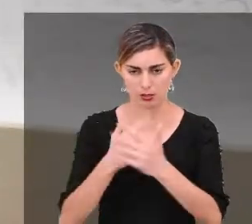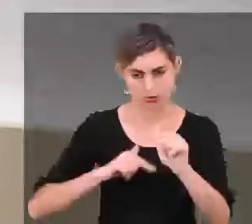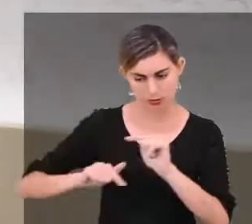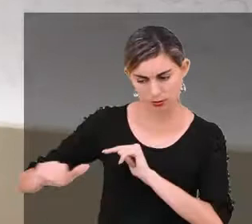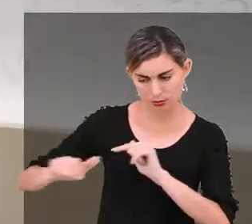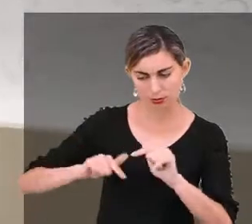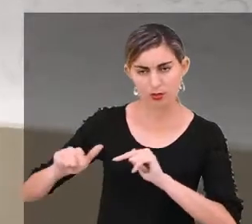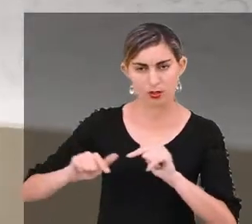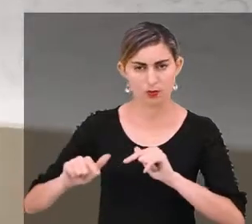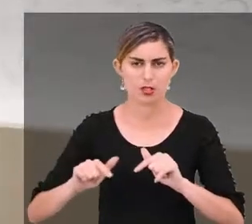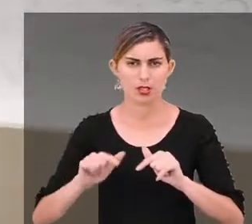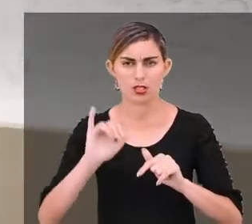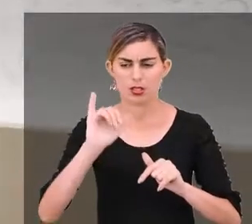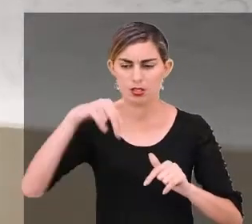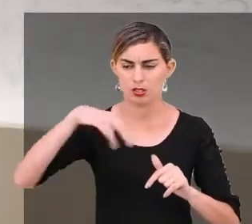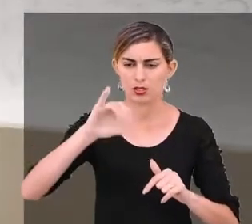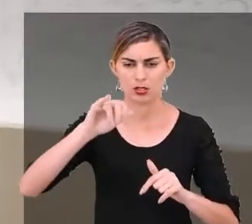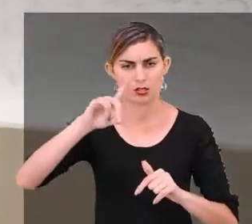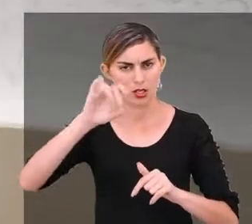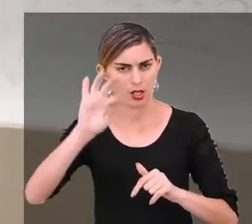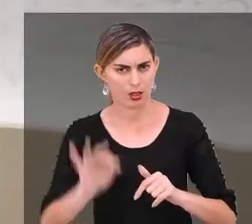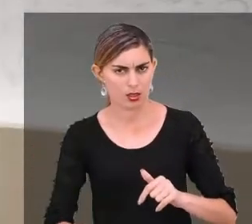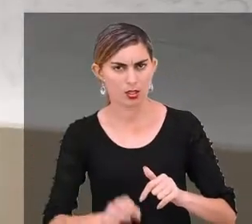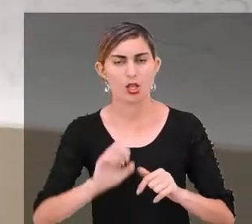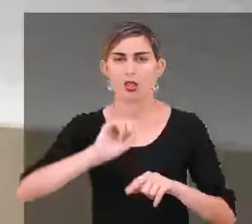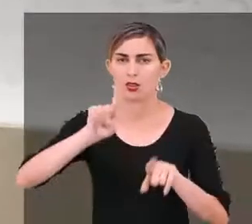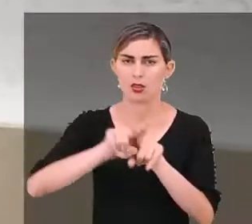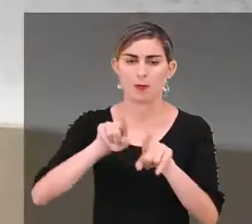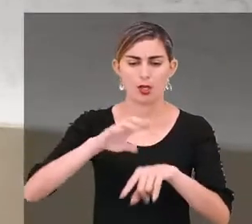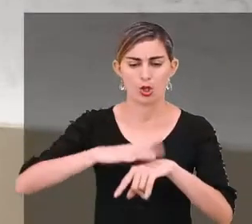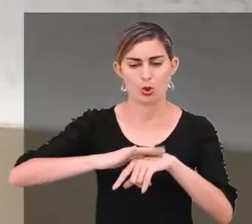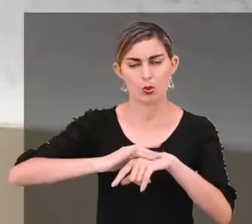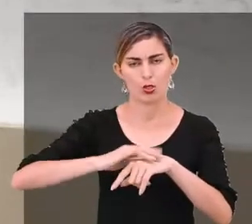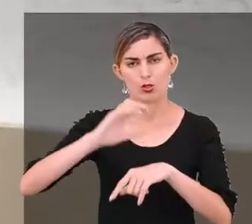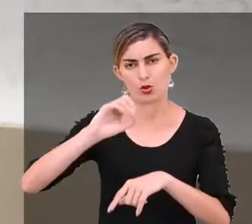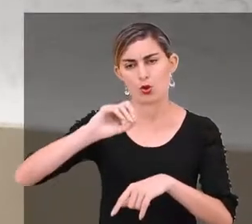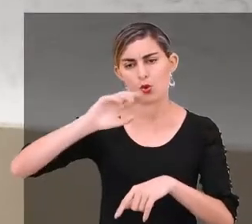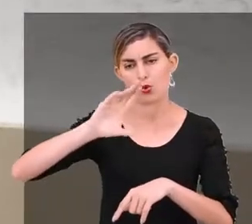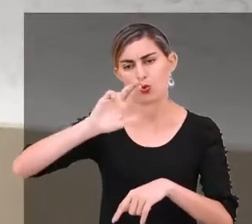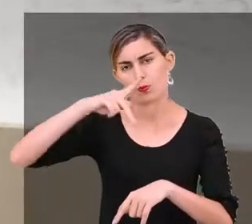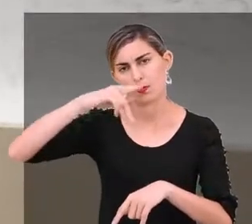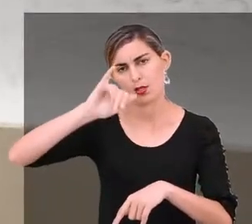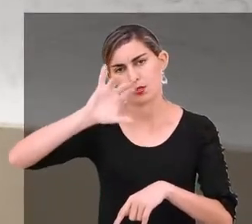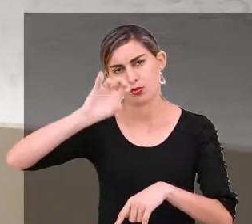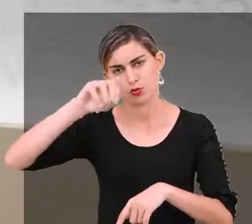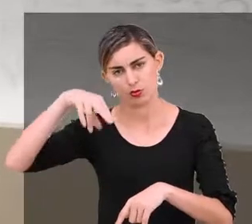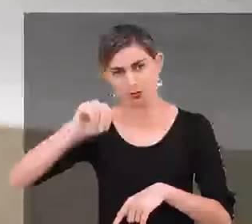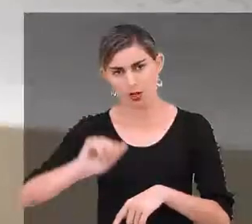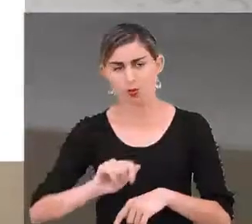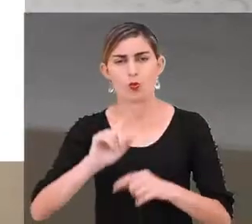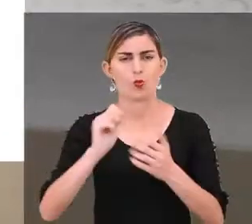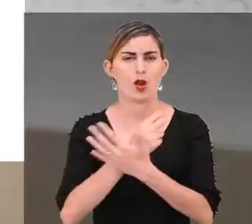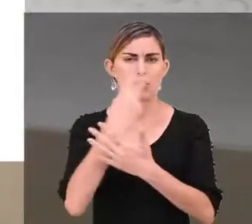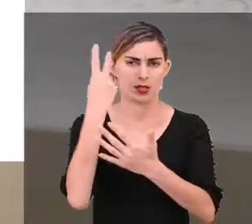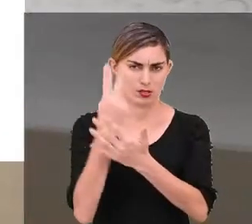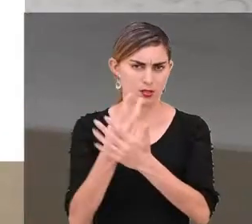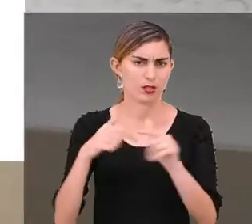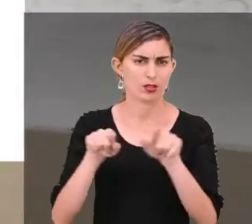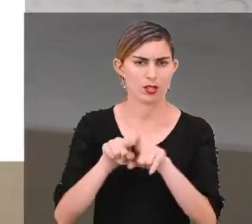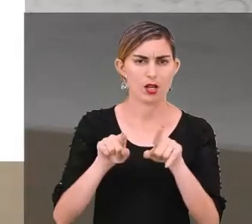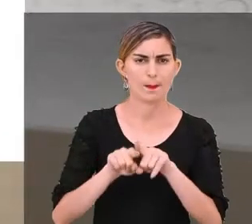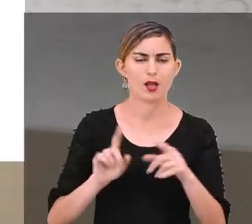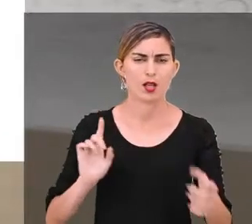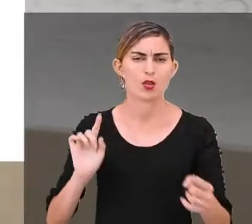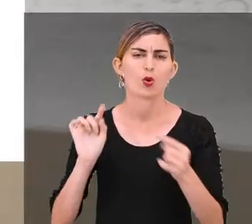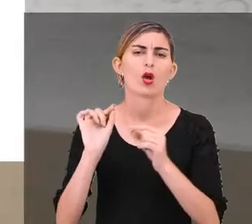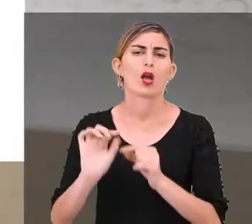de trabalho, incidente e também doença ocupacional. O acidente do trabalho, ele é